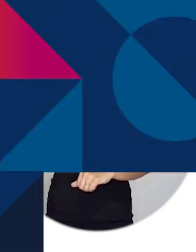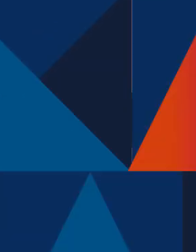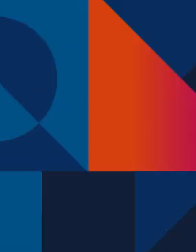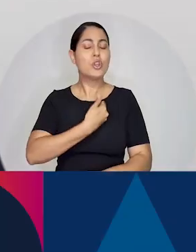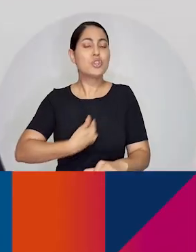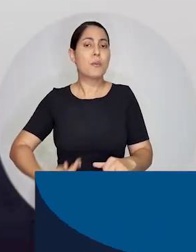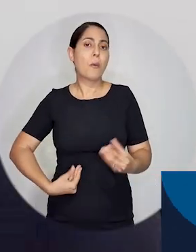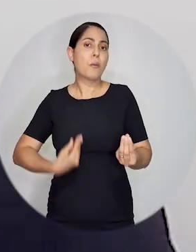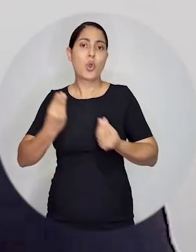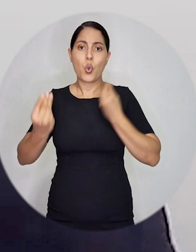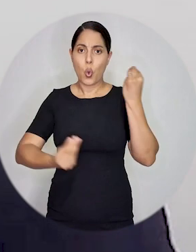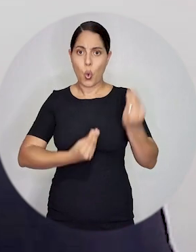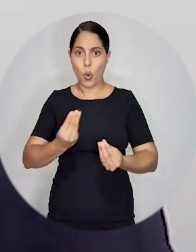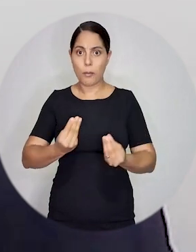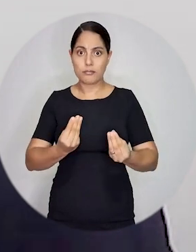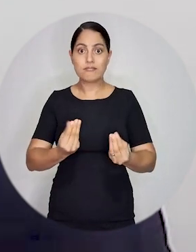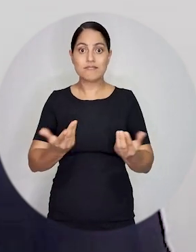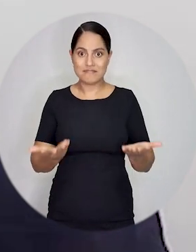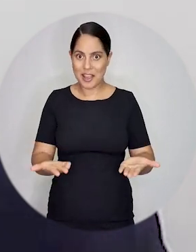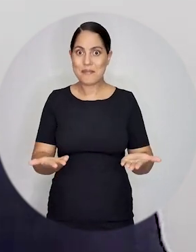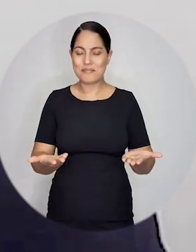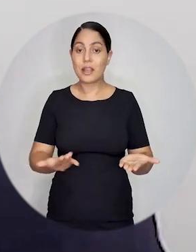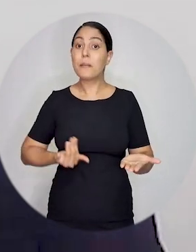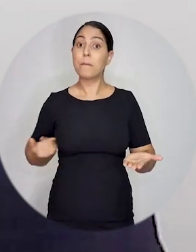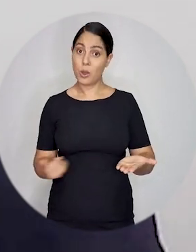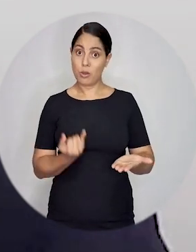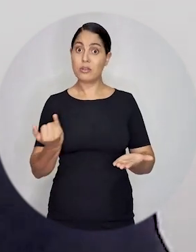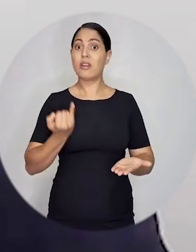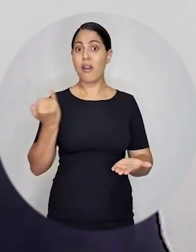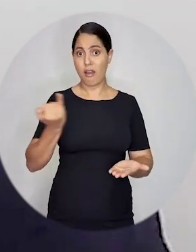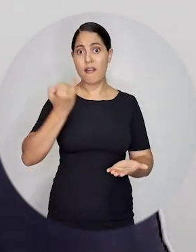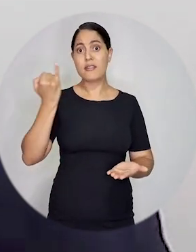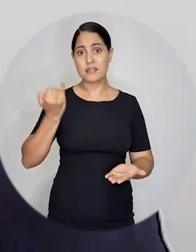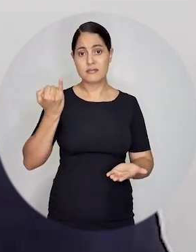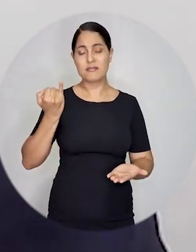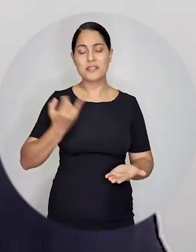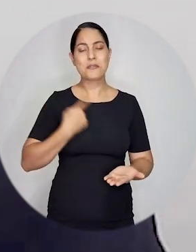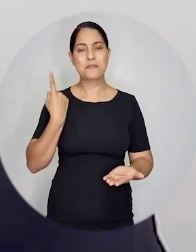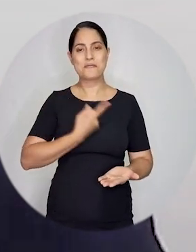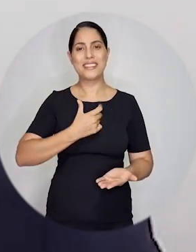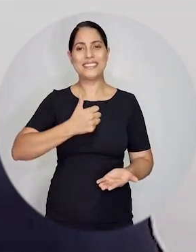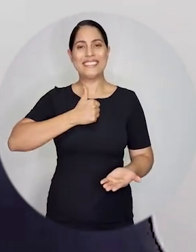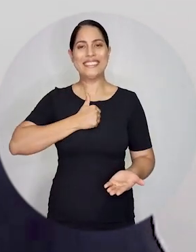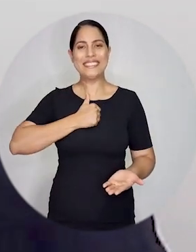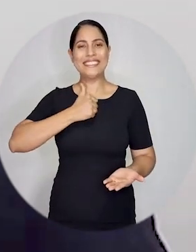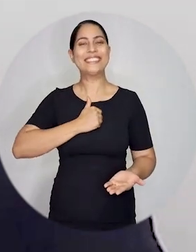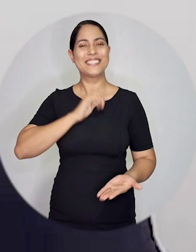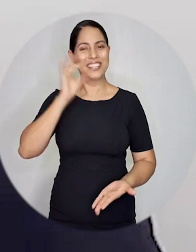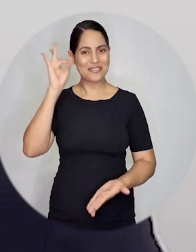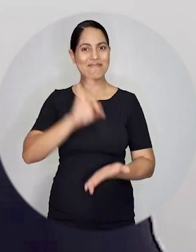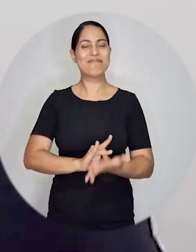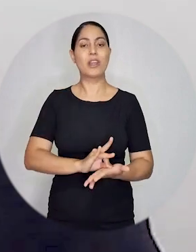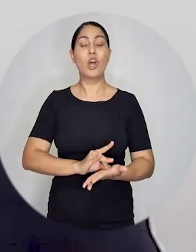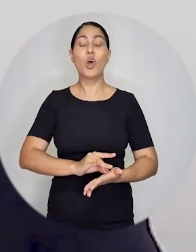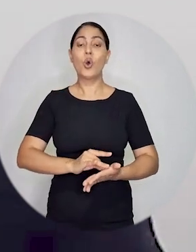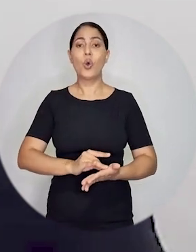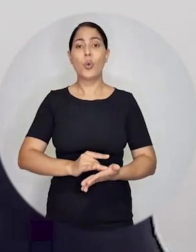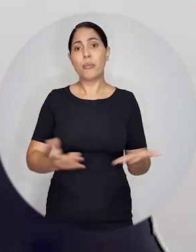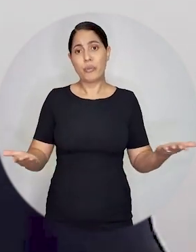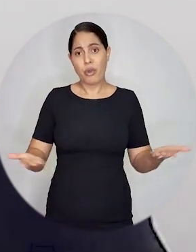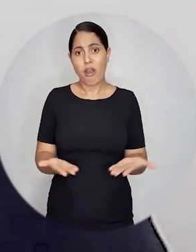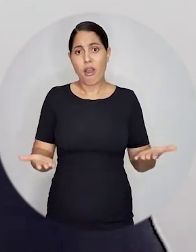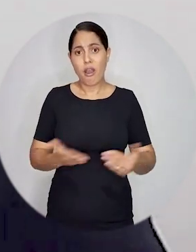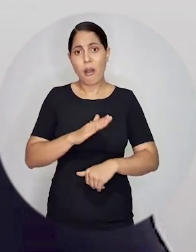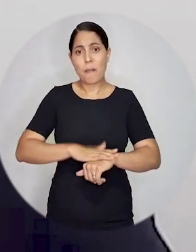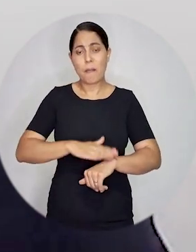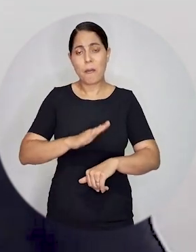prática. Então, é realmente fundamental a importância e a gente vê com muito otimismo. Nós estamos num